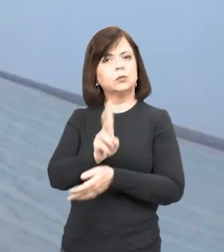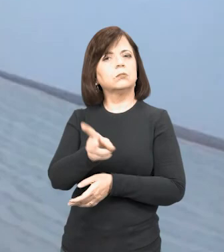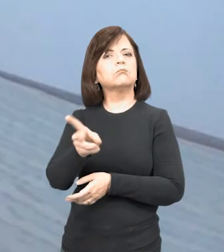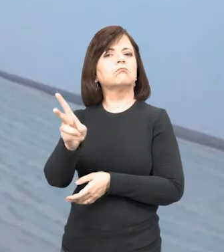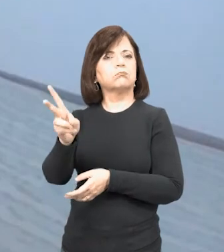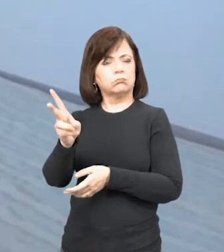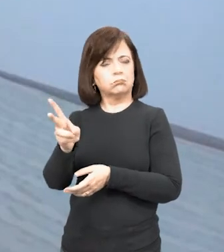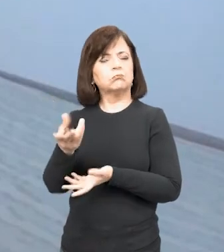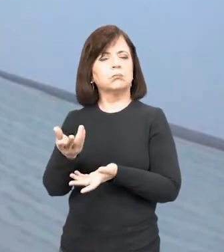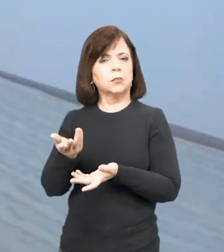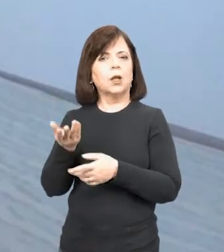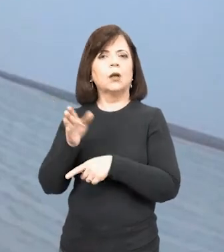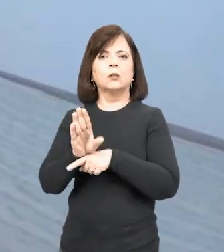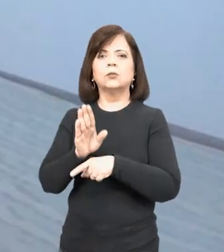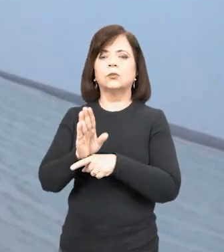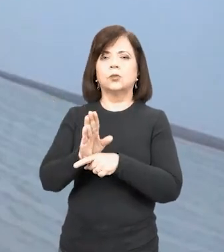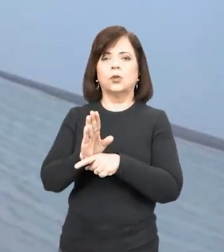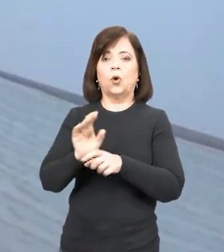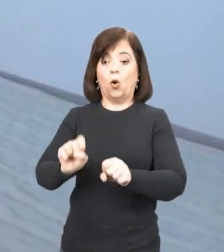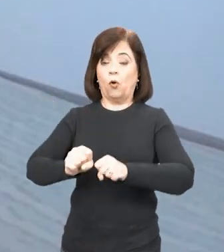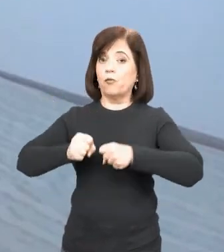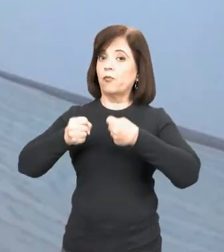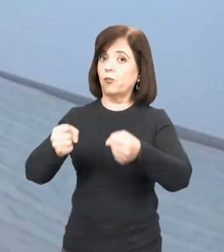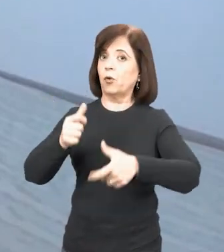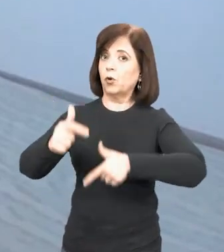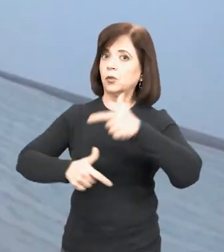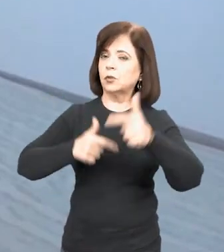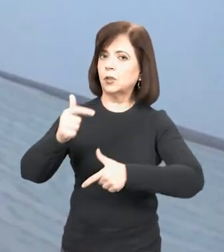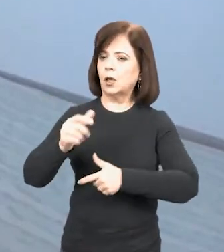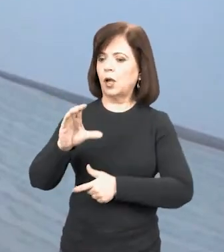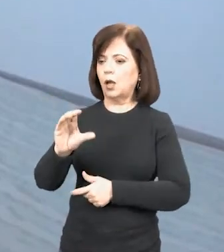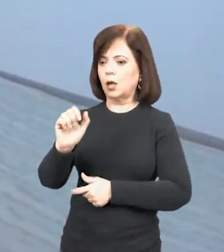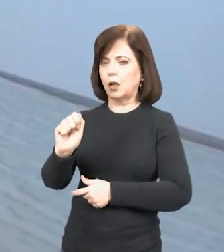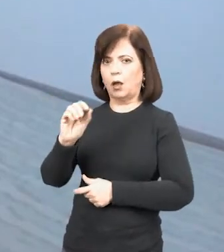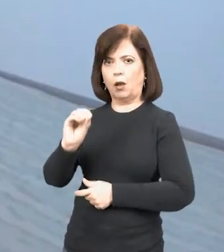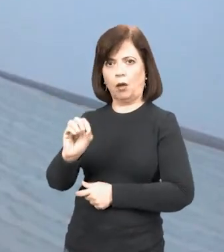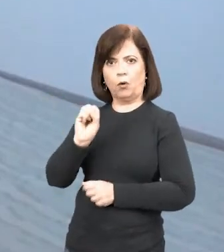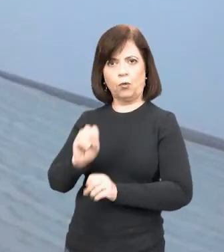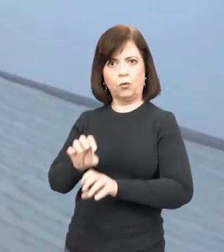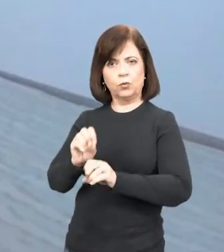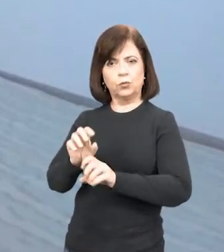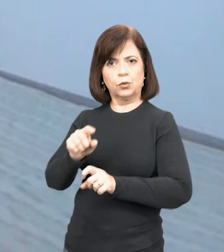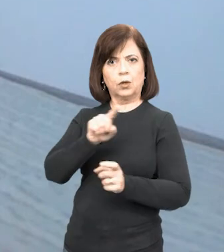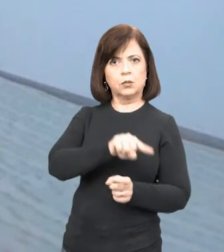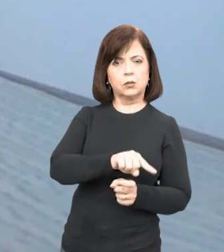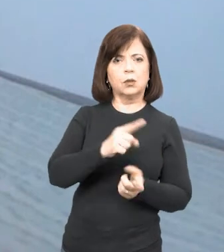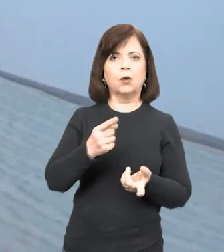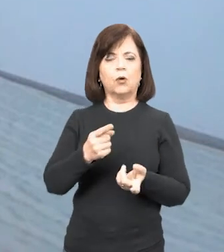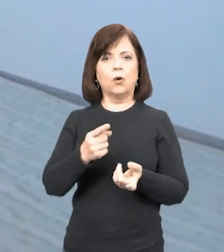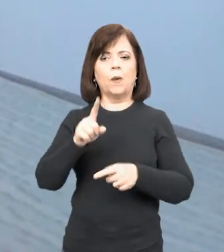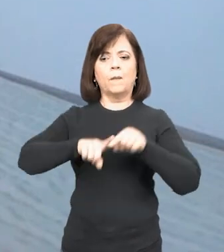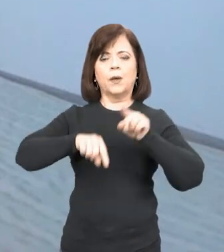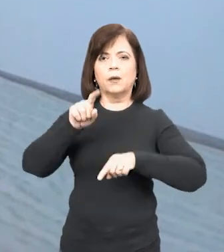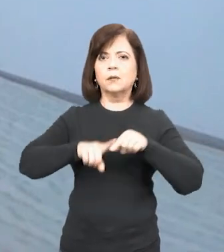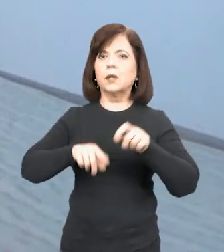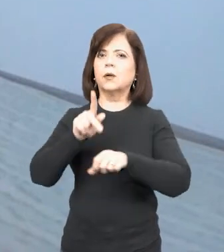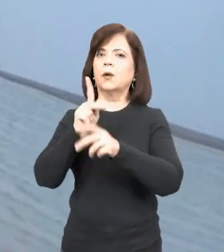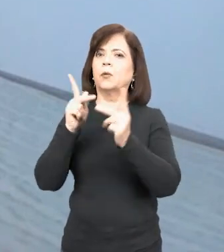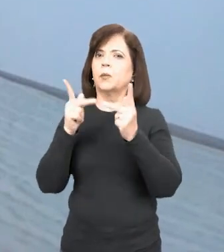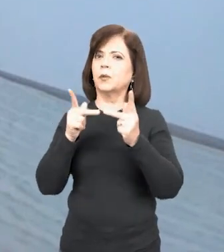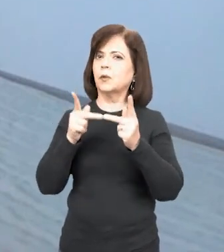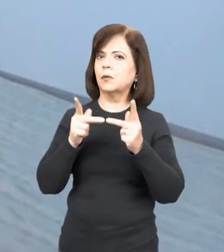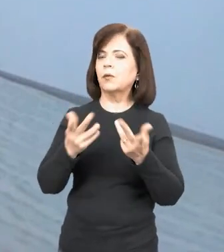continuará prestando à Força Tarefa. A Força Tarefa conta com o apoio do CAU Educação para ter acesso aos materiais